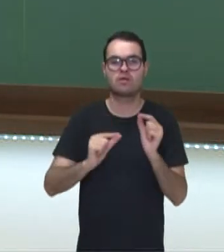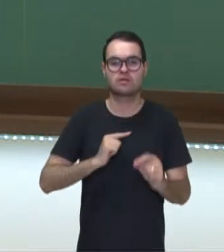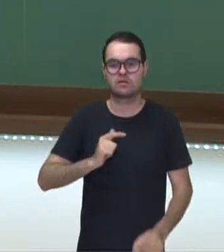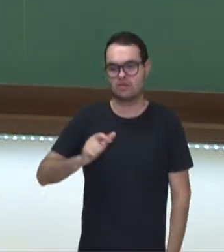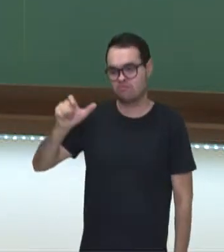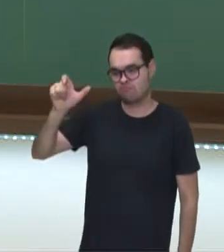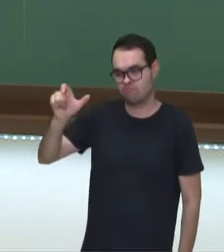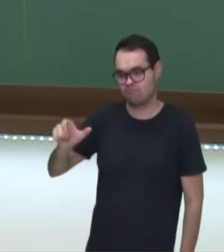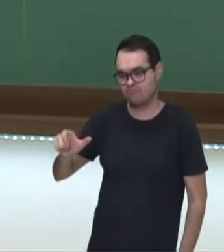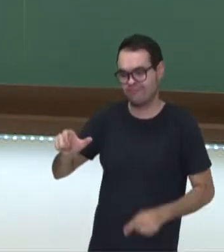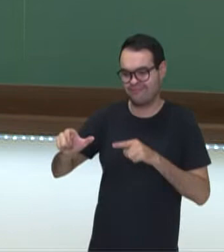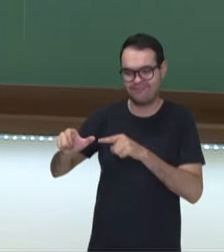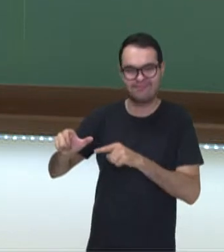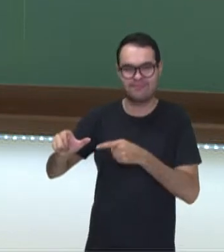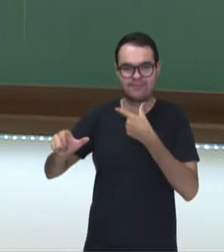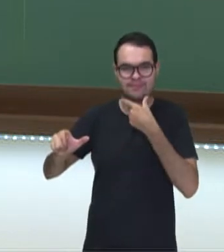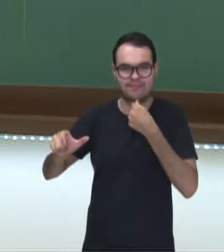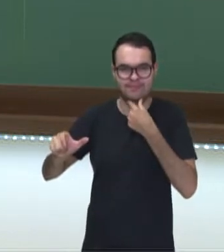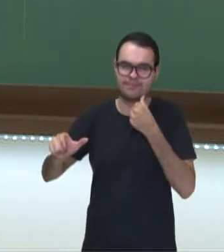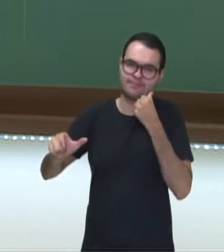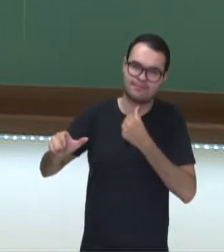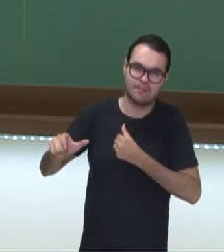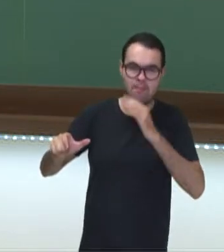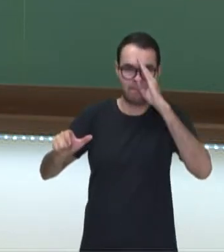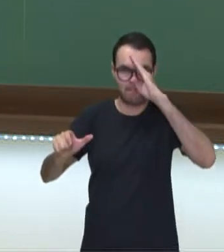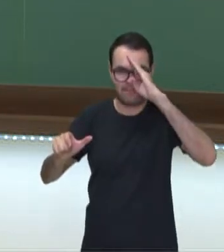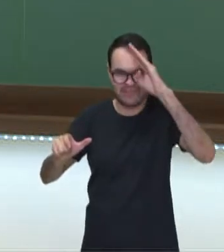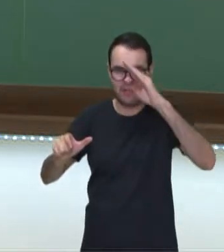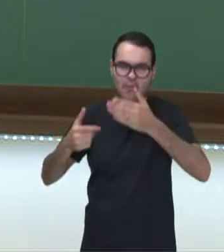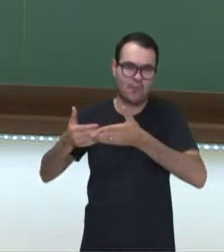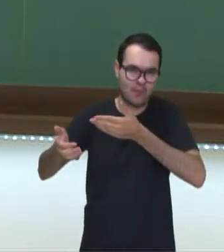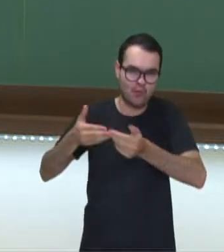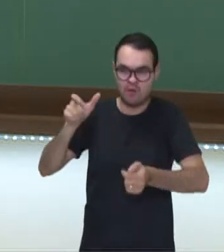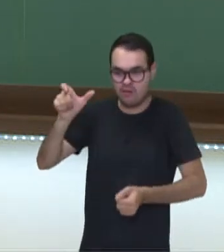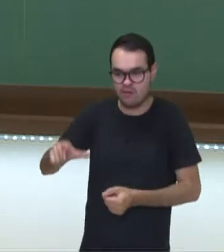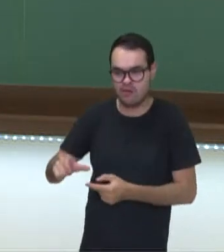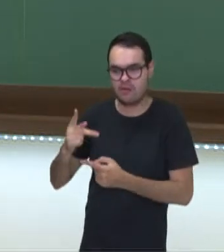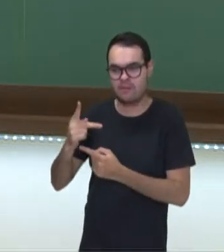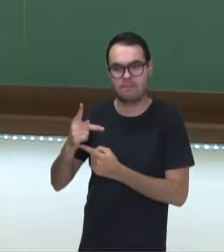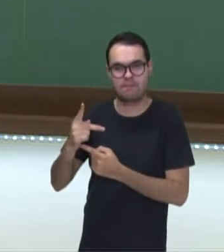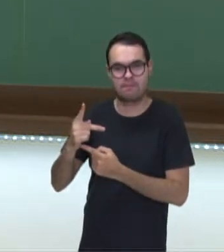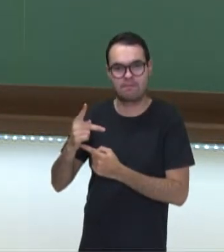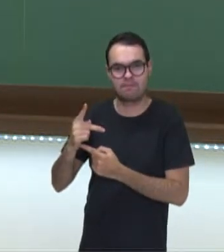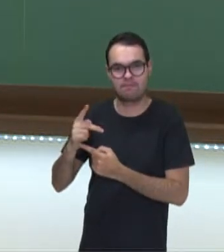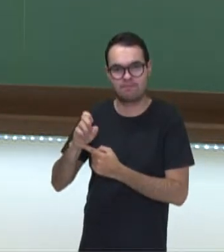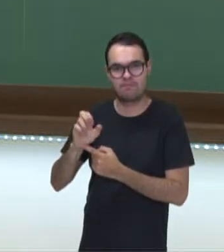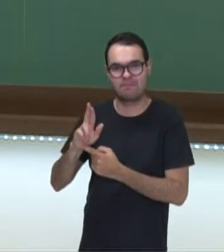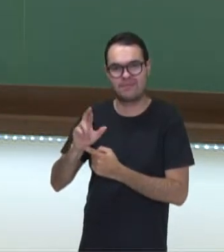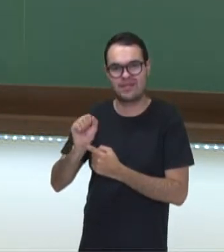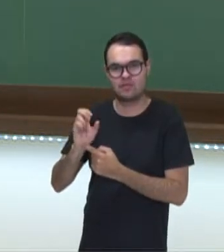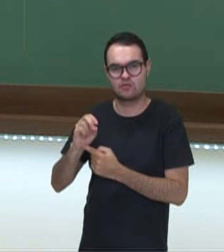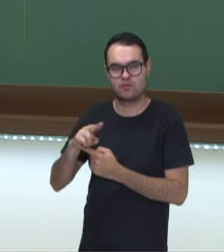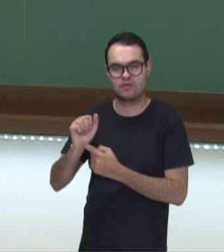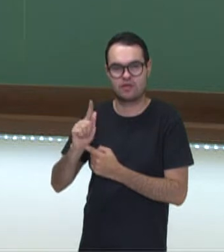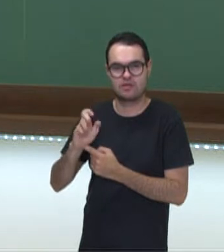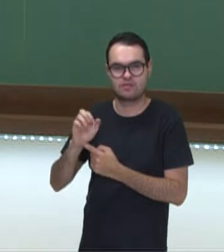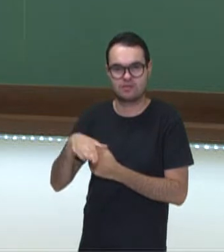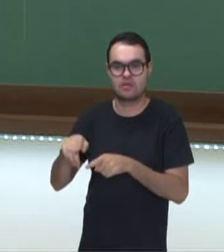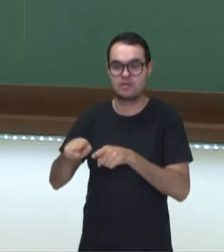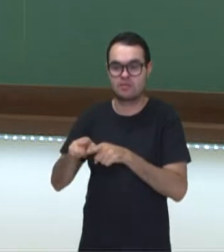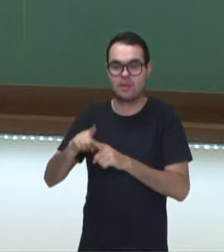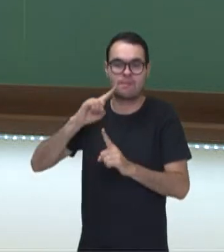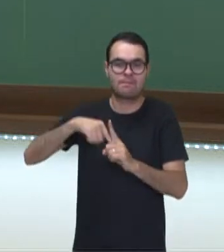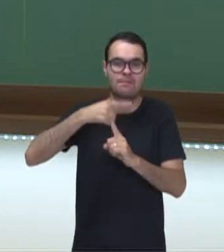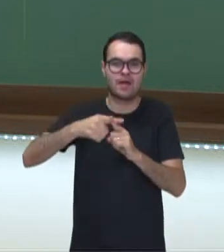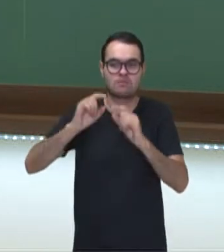personagem principal, um protagonista, por assim dizer. E, finalmente, os diálogos por meio de balões, outro